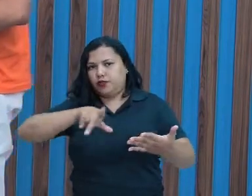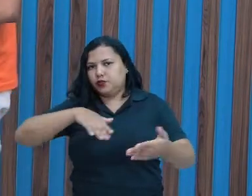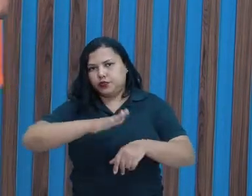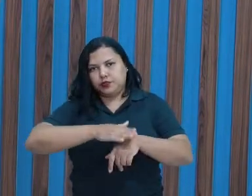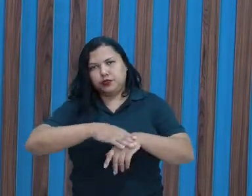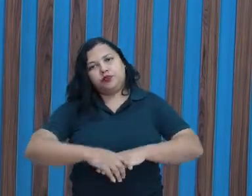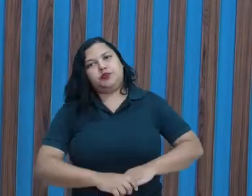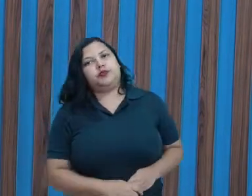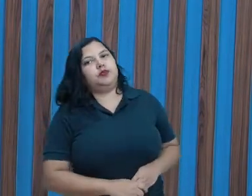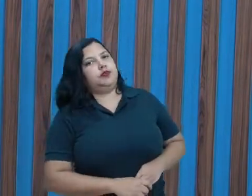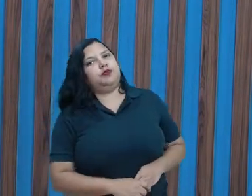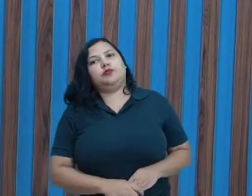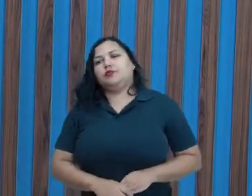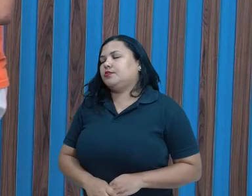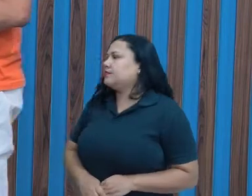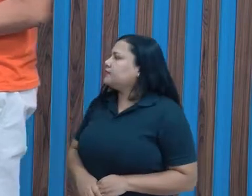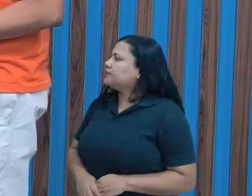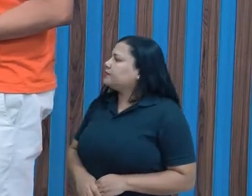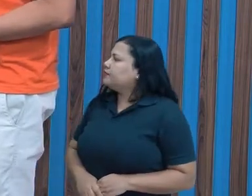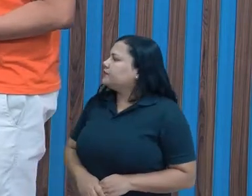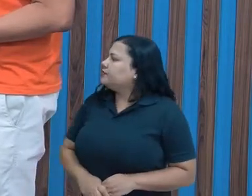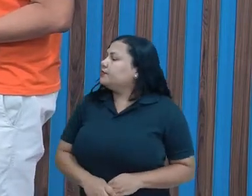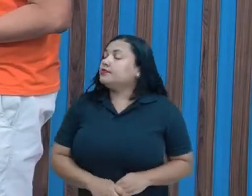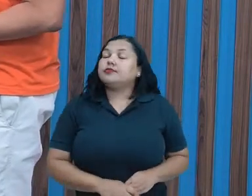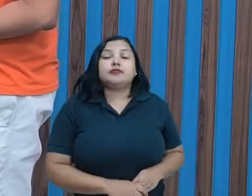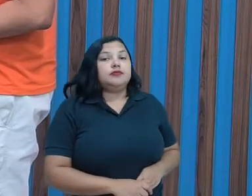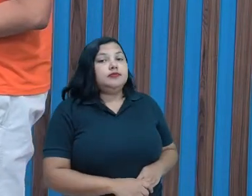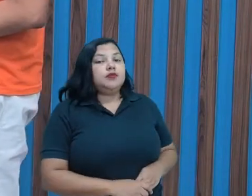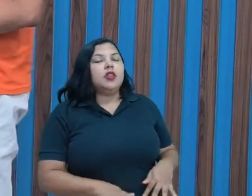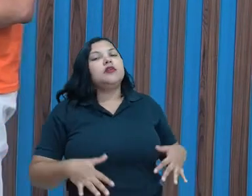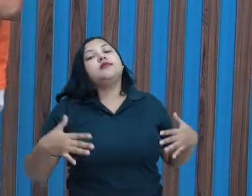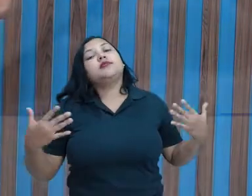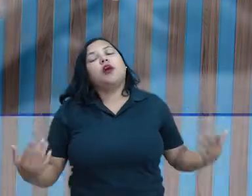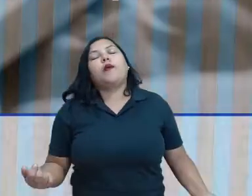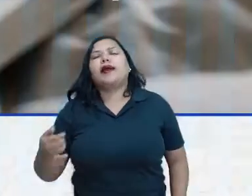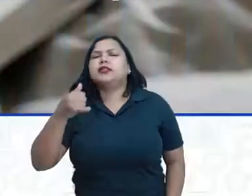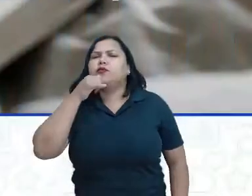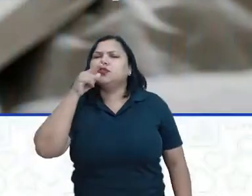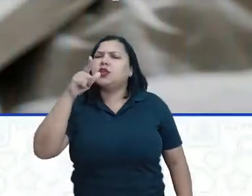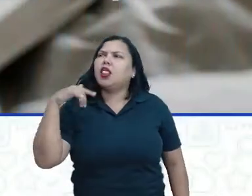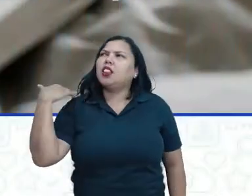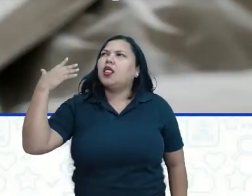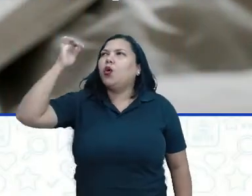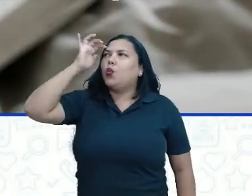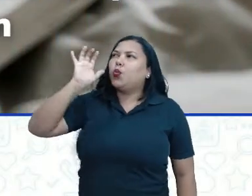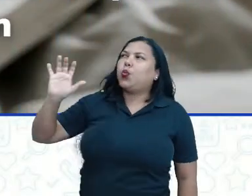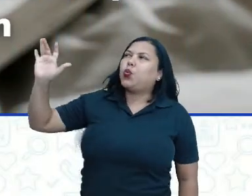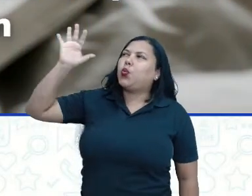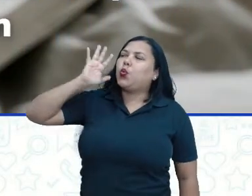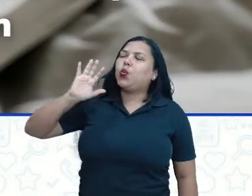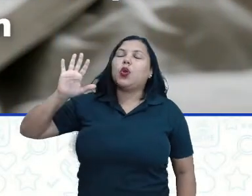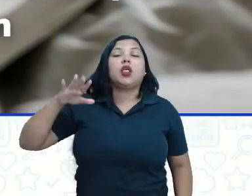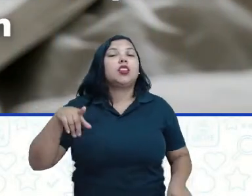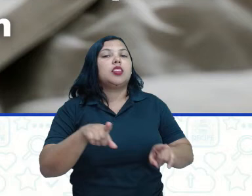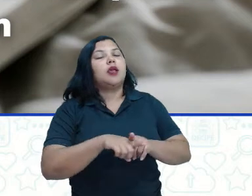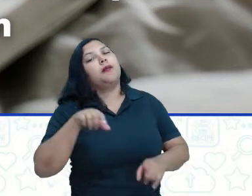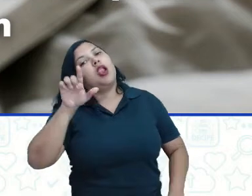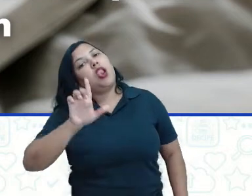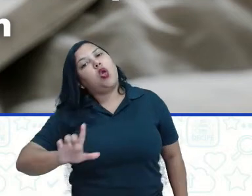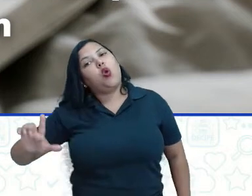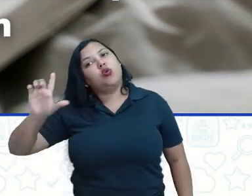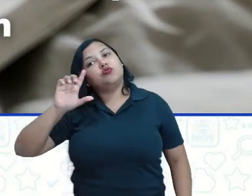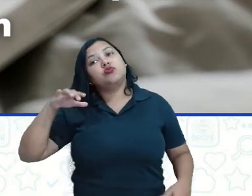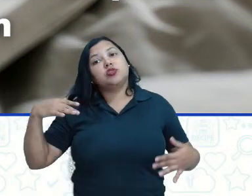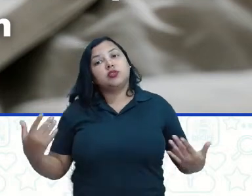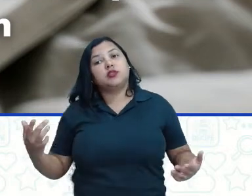situações. Imagination, logic, development, ou seja, você vai desenvolver a sua imaginação e a lógica.